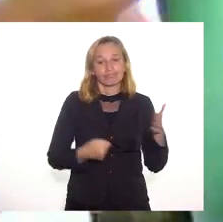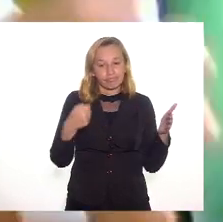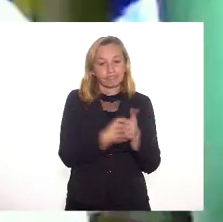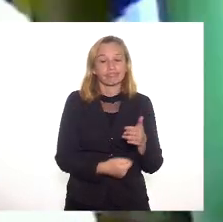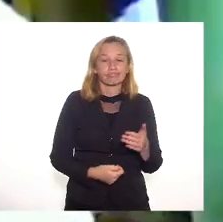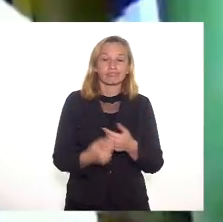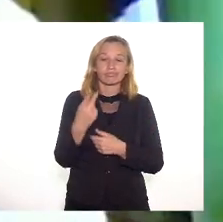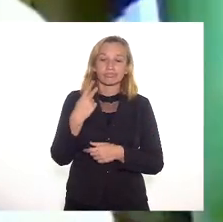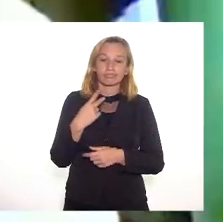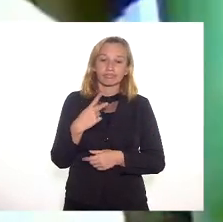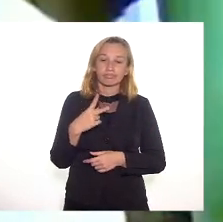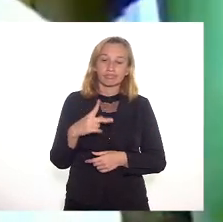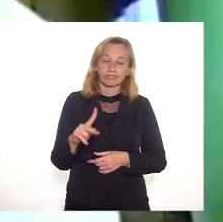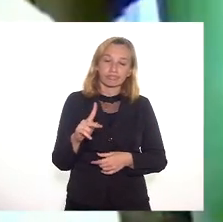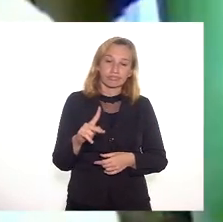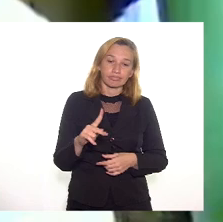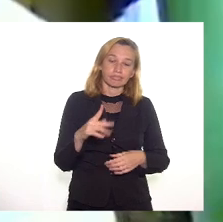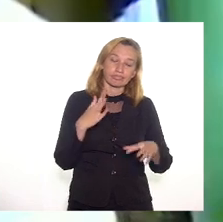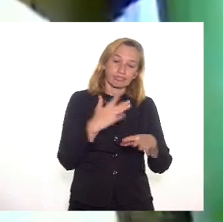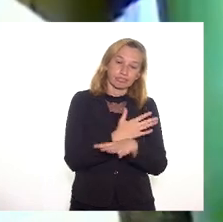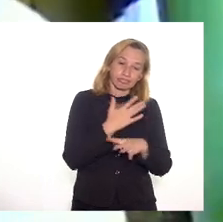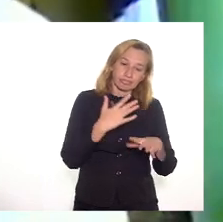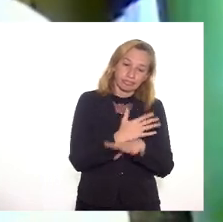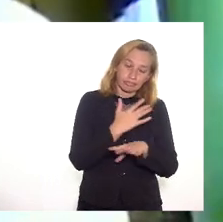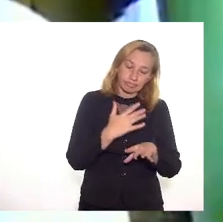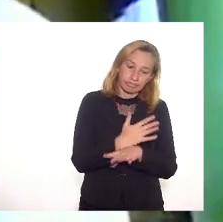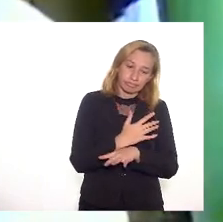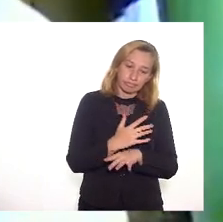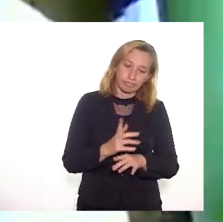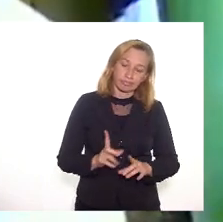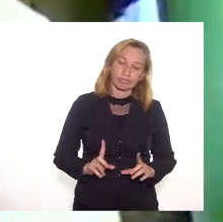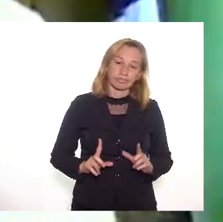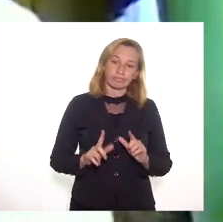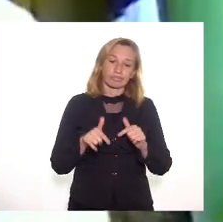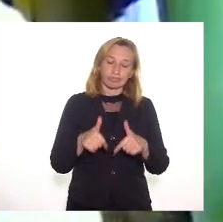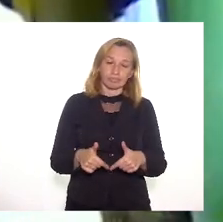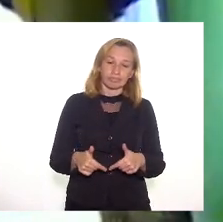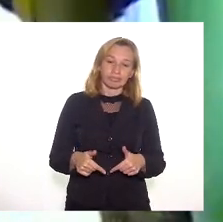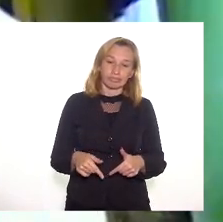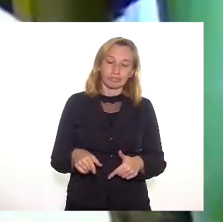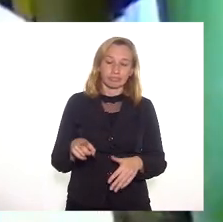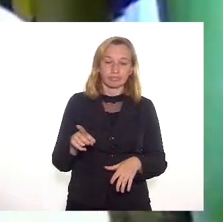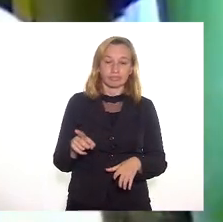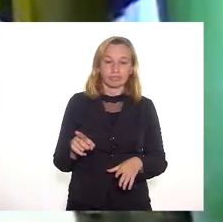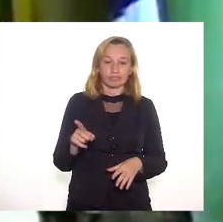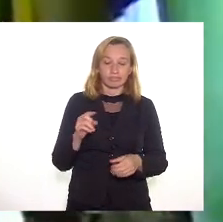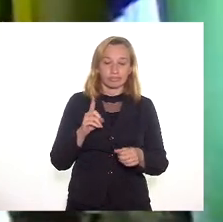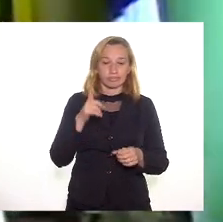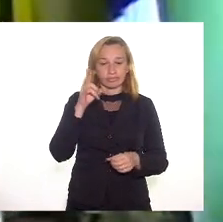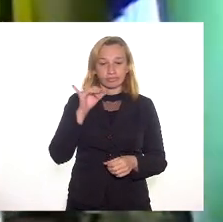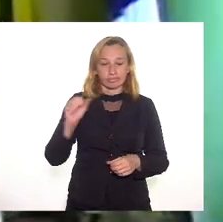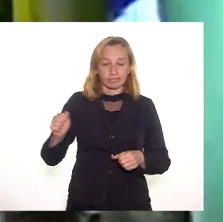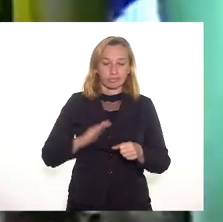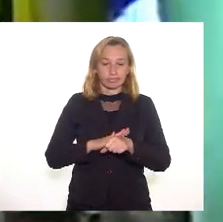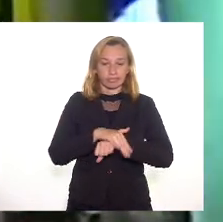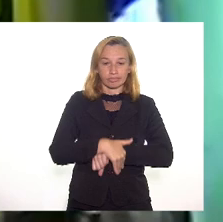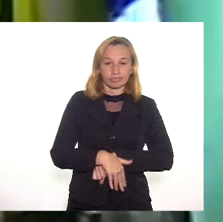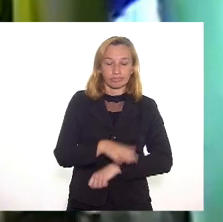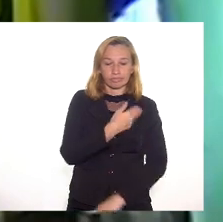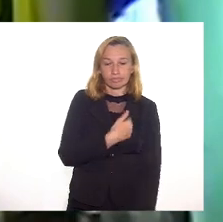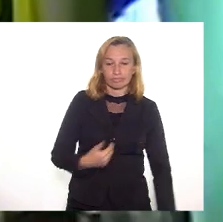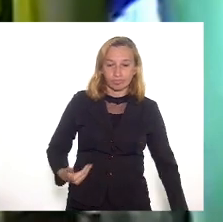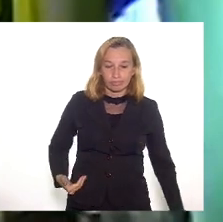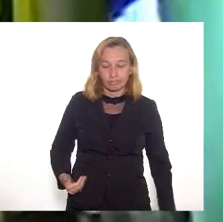distrito e praticam atos dia e noites republicanos. Eu